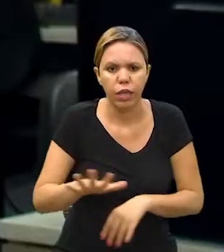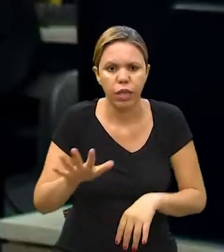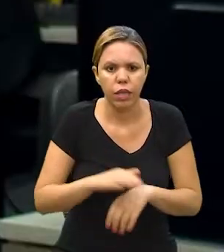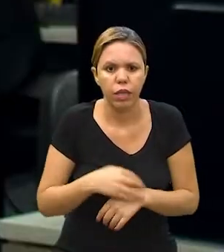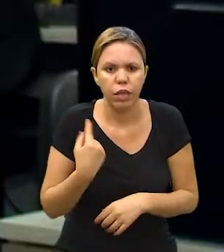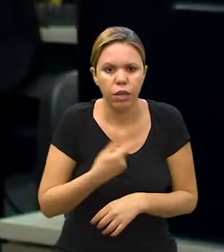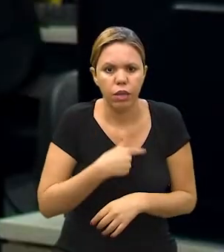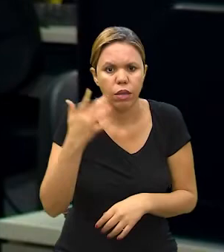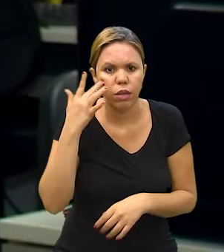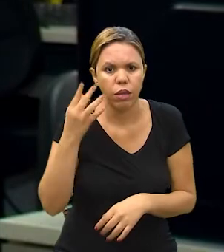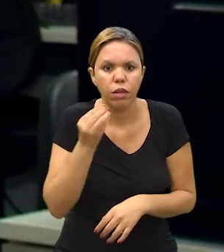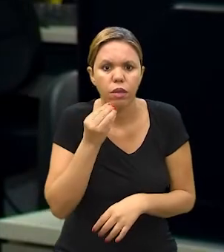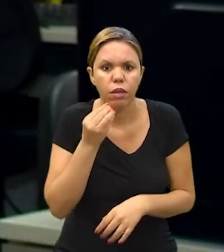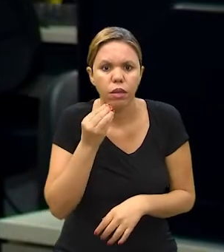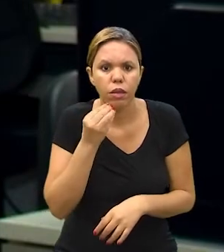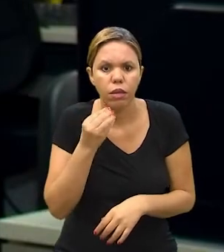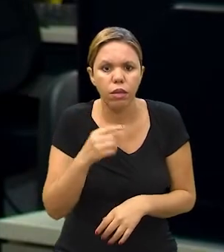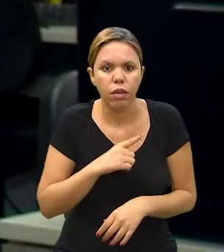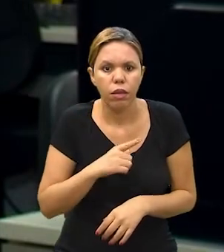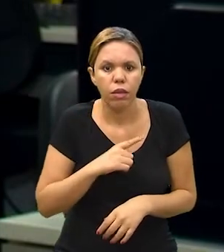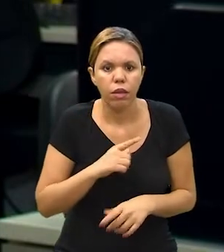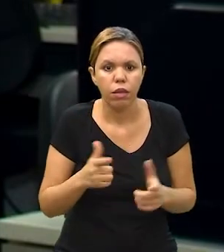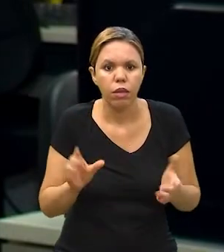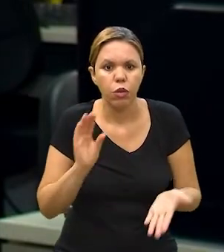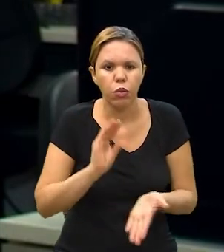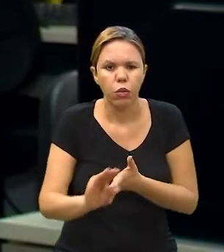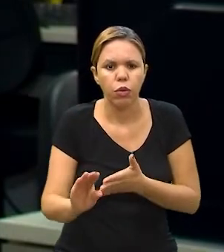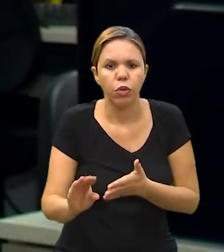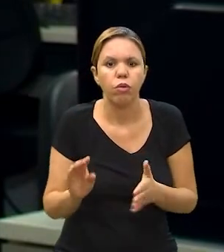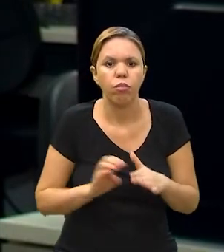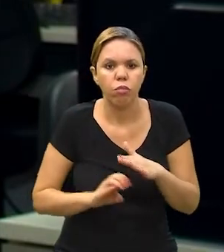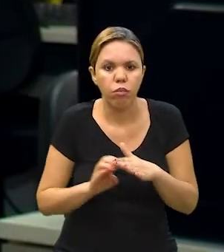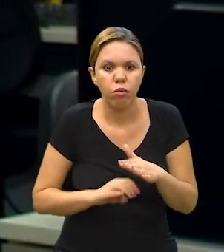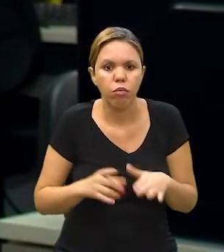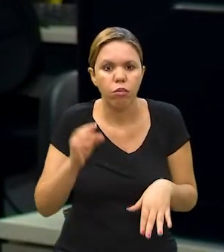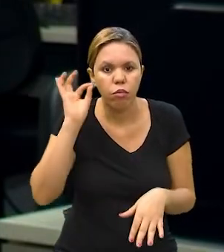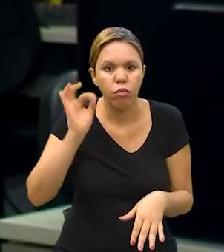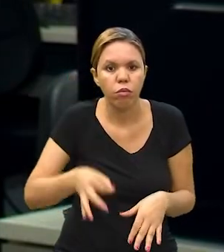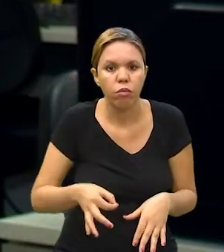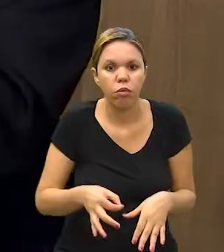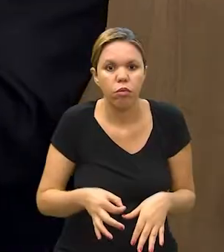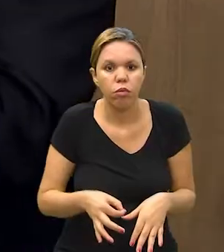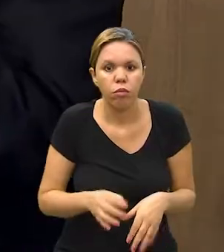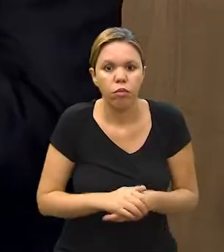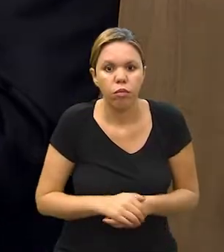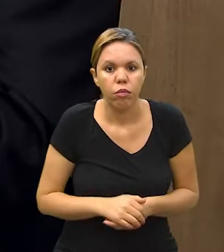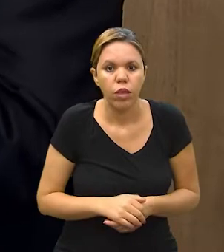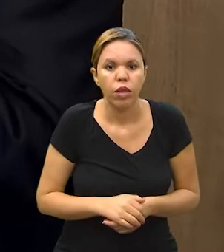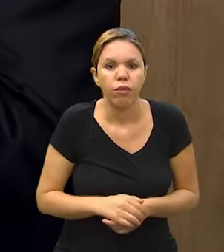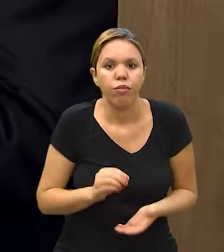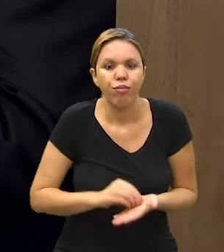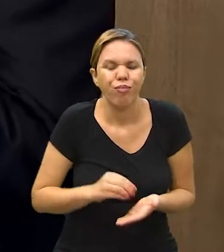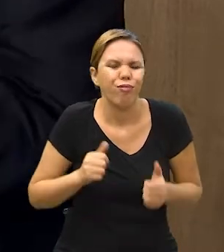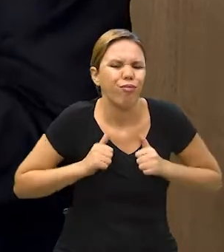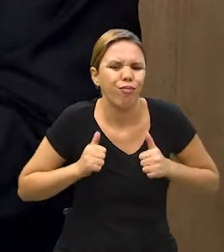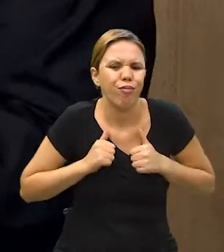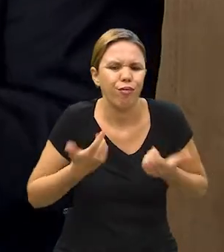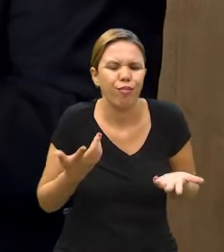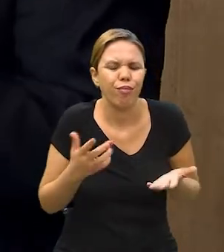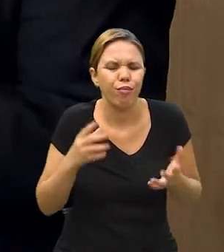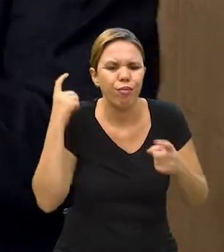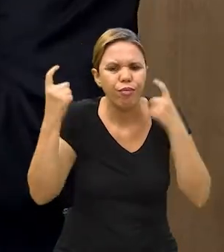Nós achamos que é uma oportunidade para que a gente tenha um grande investimento nessas cooperativas. Eu tenho certeza, né, com alta taxa de desemprego, com toda a preocupação com o